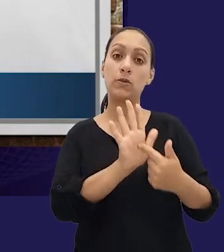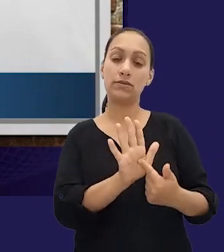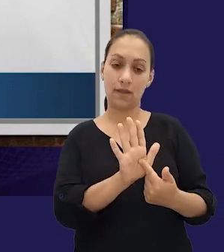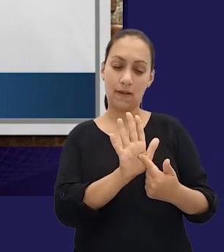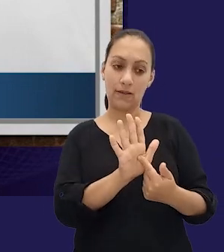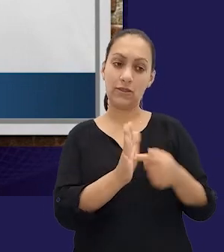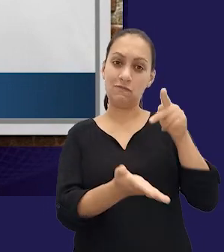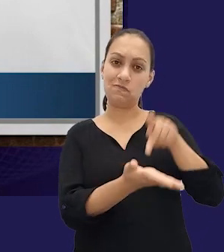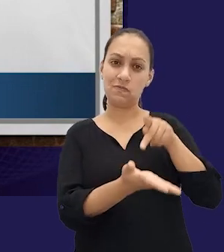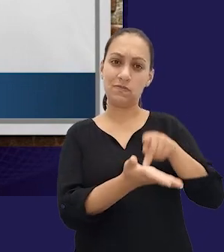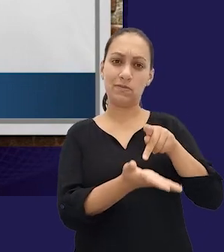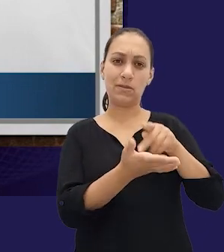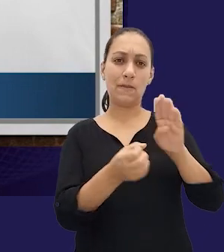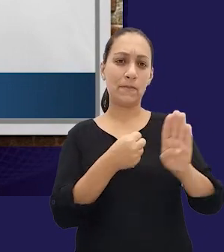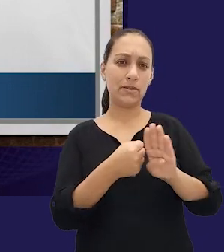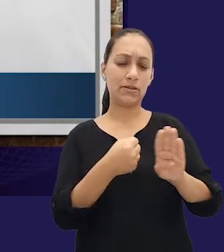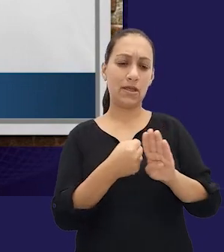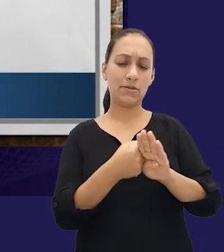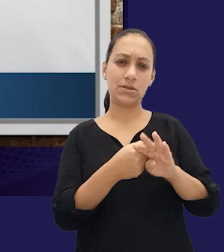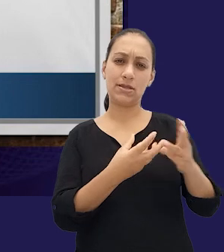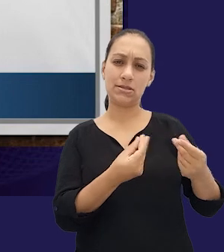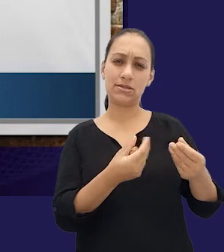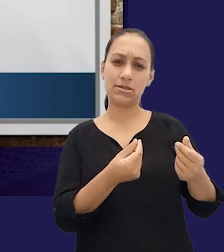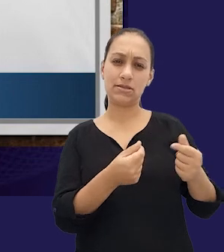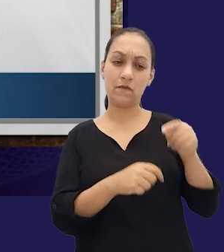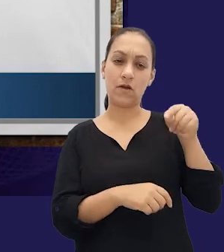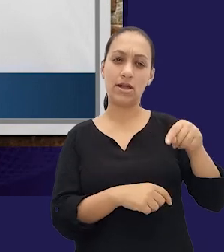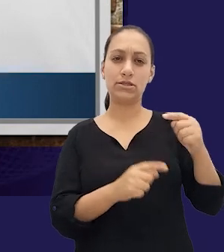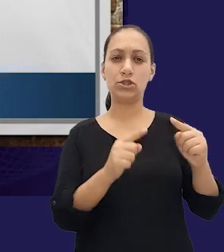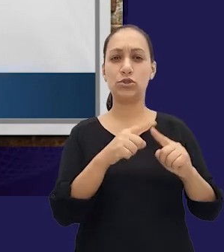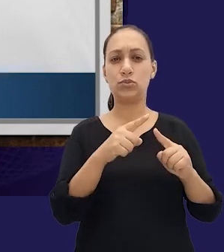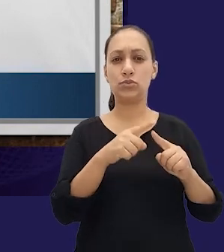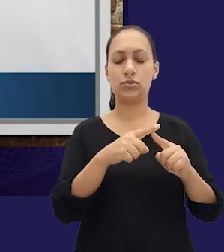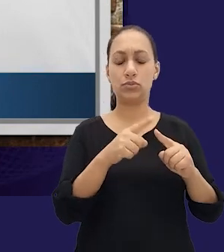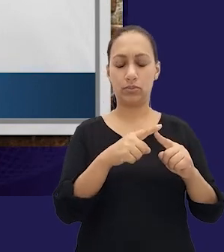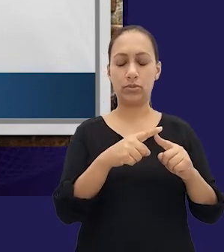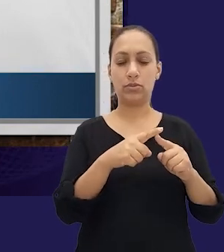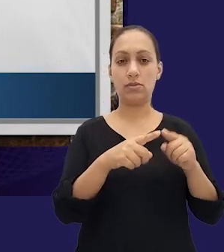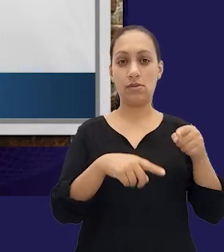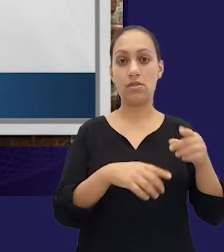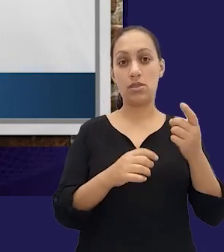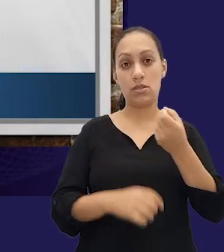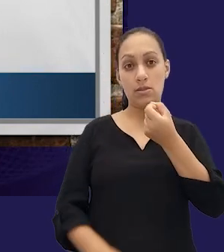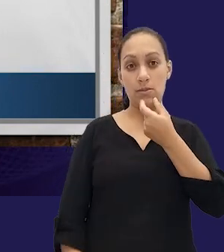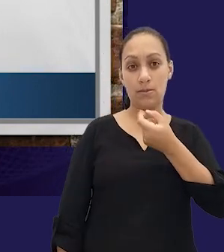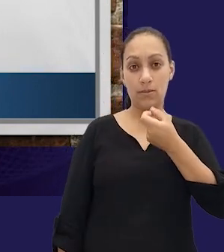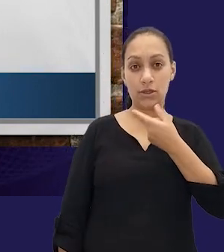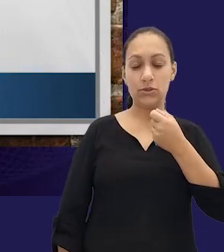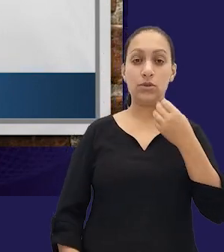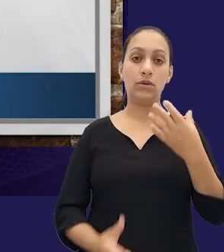que realmente a bactéria é sensível a esta droga, certo? Muitas bactérias são sensíveis à